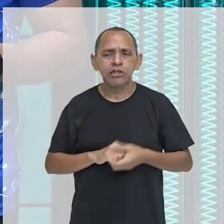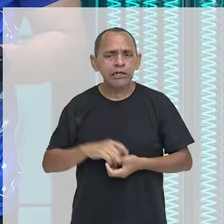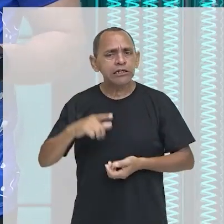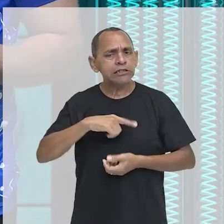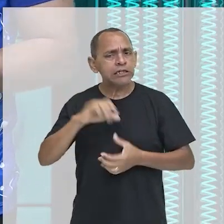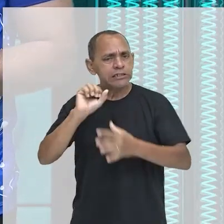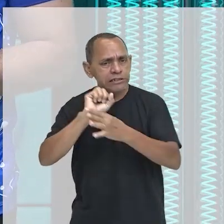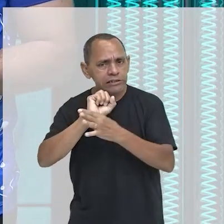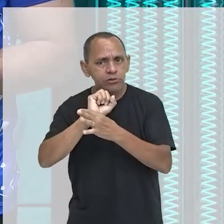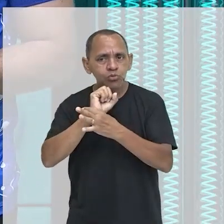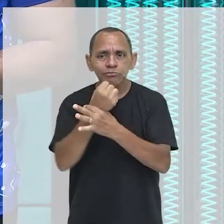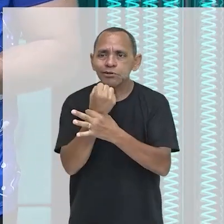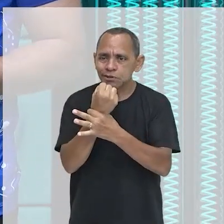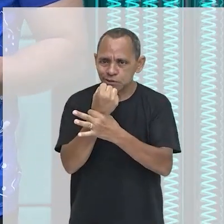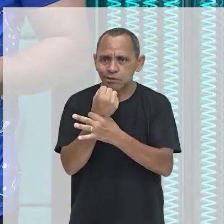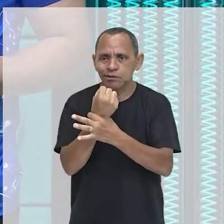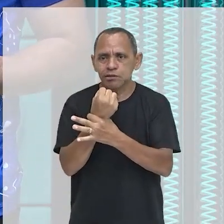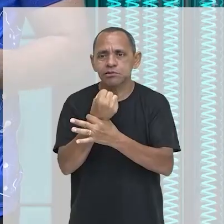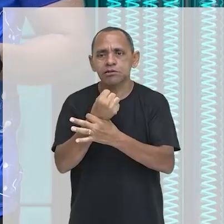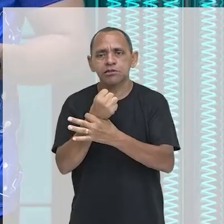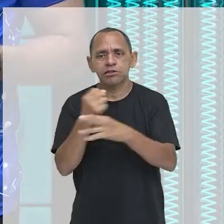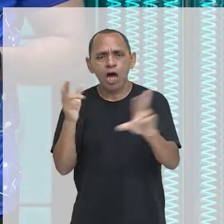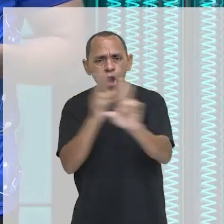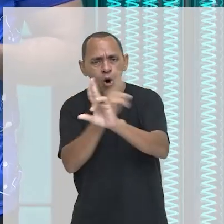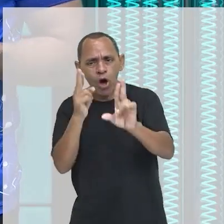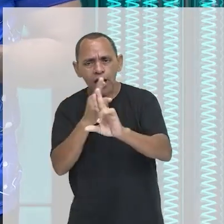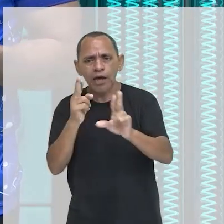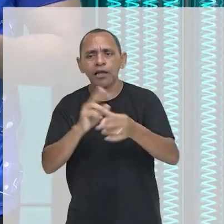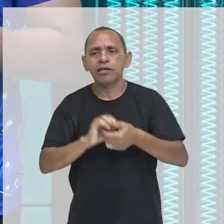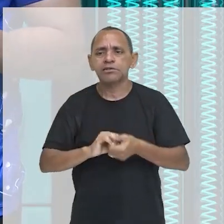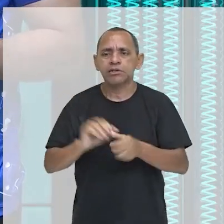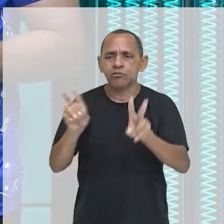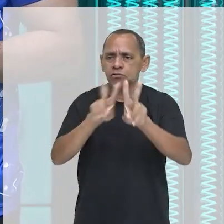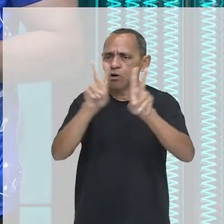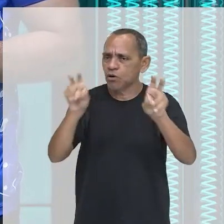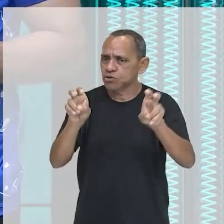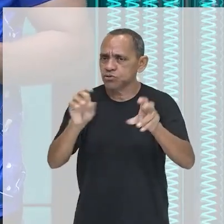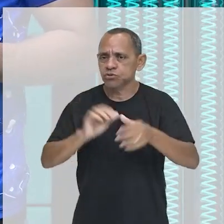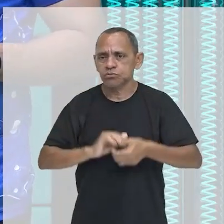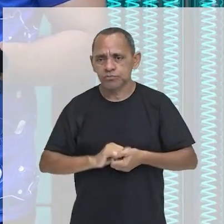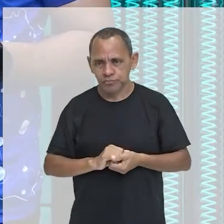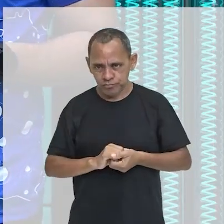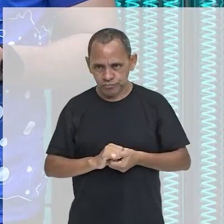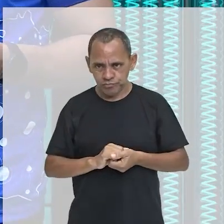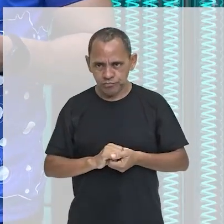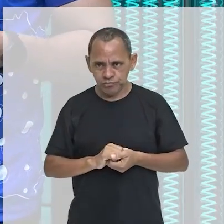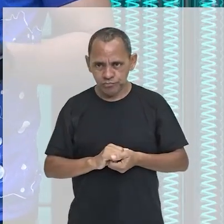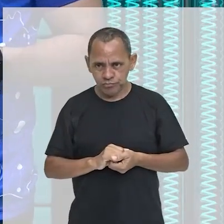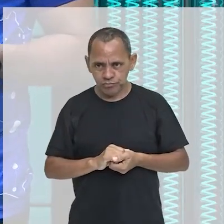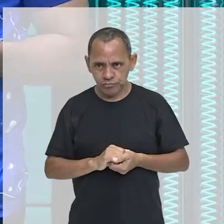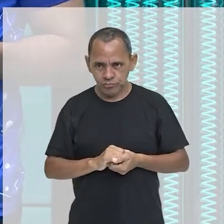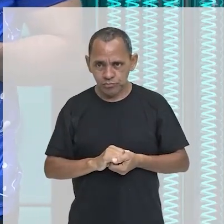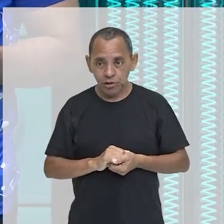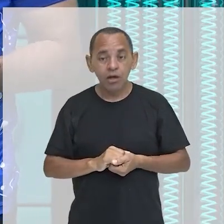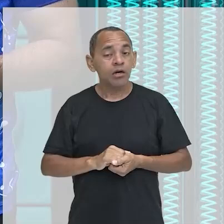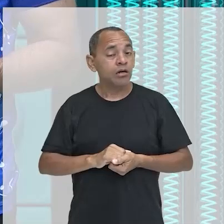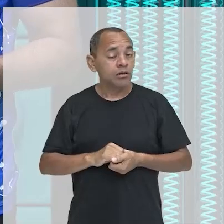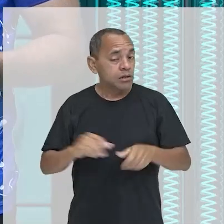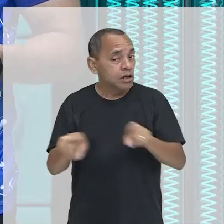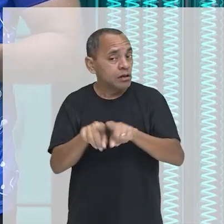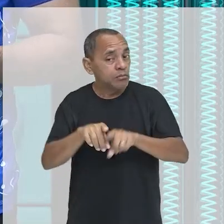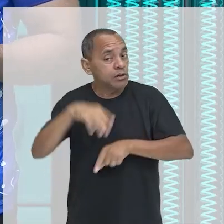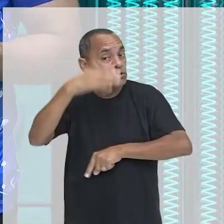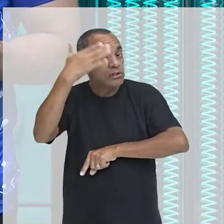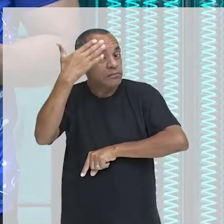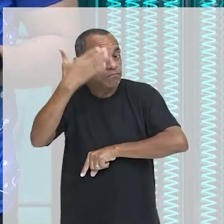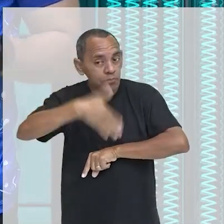né? Você não pode divagar por muito tempo. Então é importante ter essa relação lógica dos fatos. E as evidências sólidas.